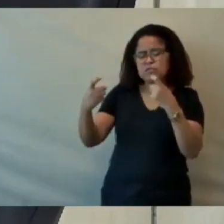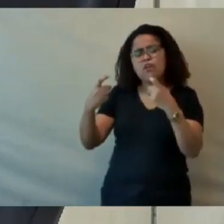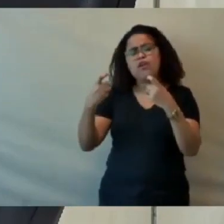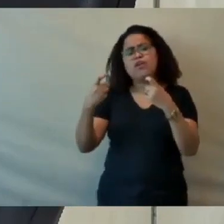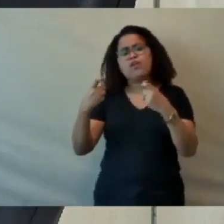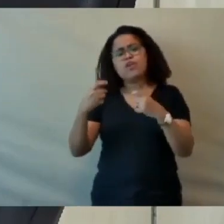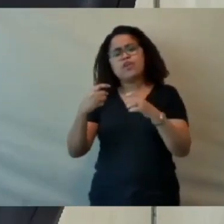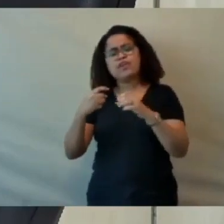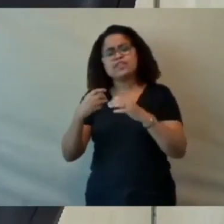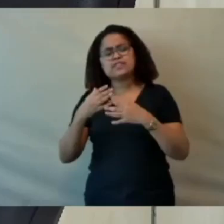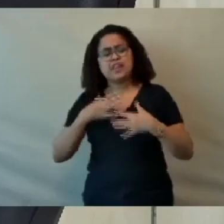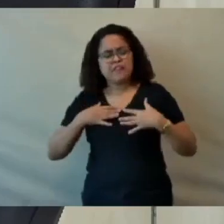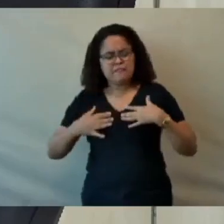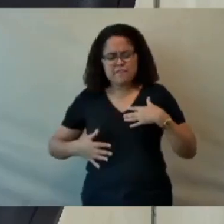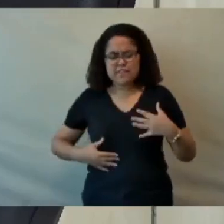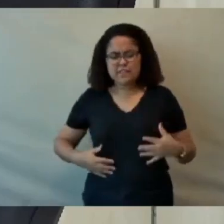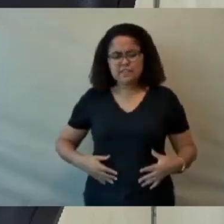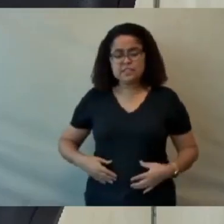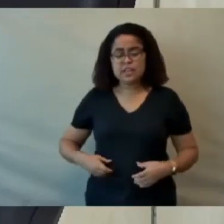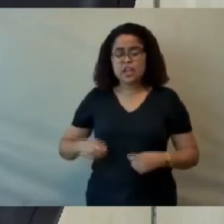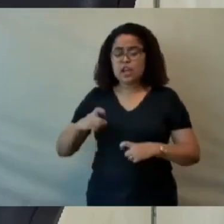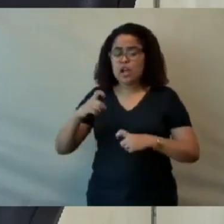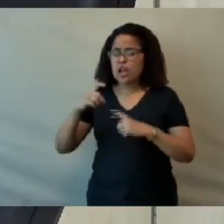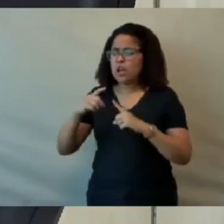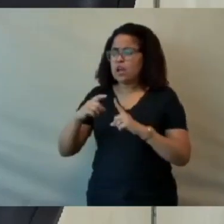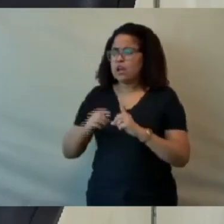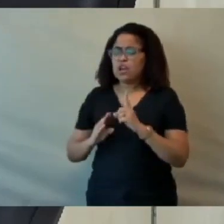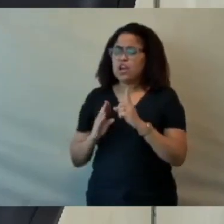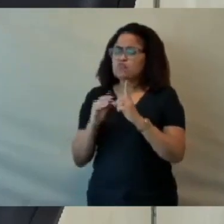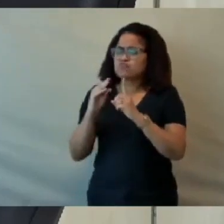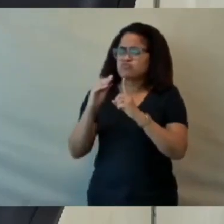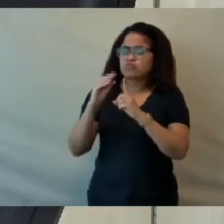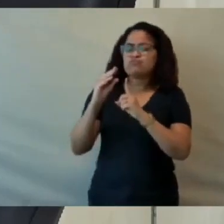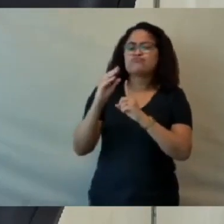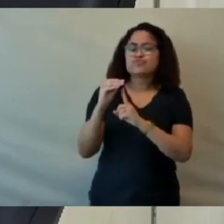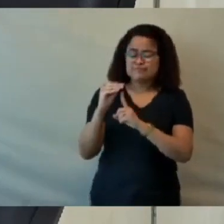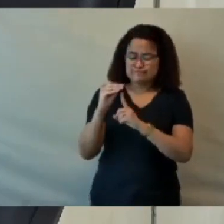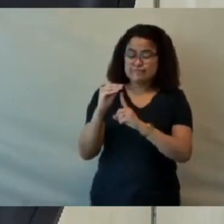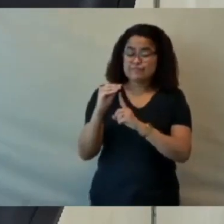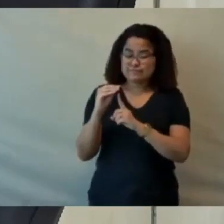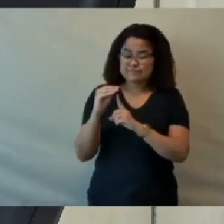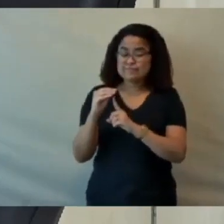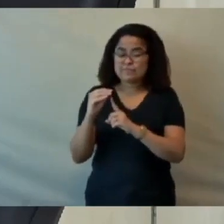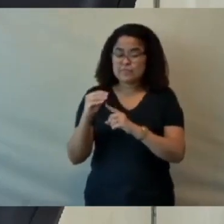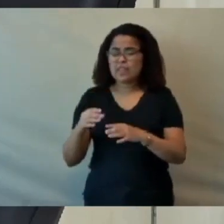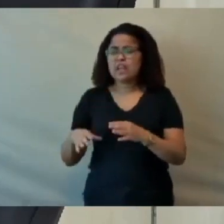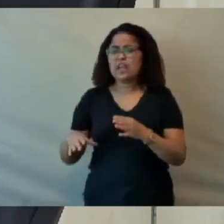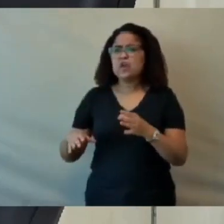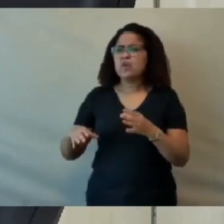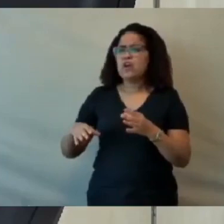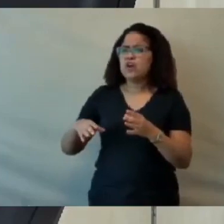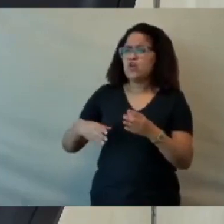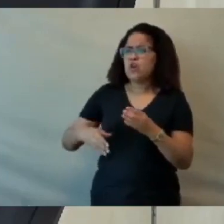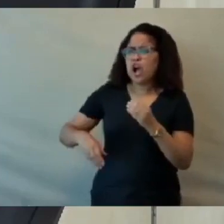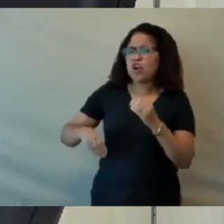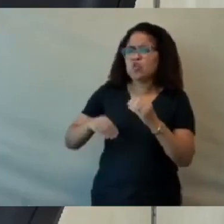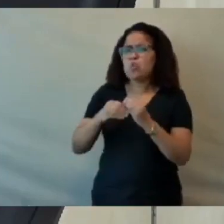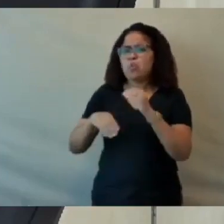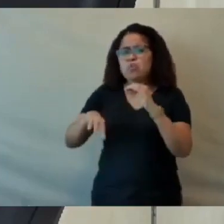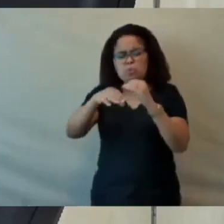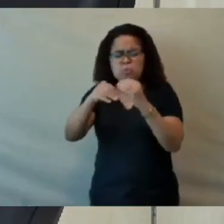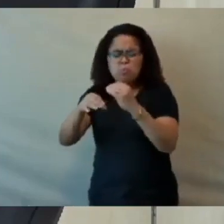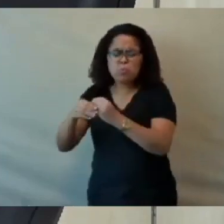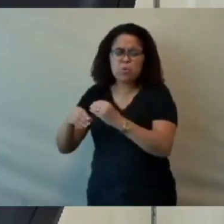sexuais, desvios de função, como acúmulo do serviço doméstico, se passarem por fisioterapeutas,